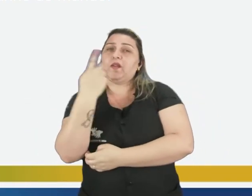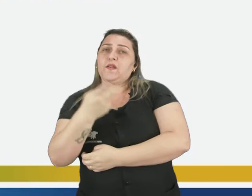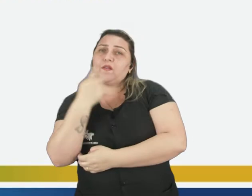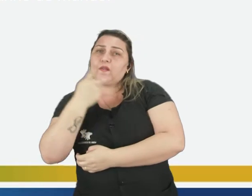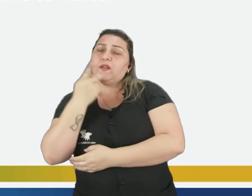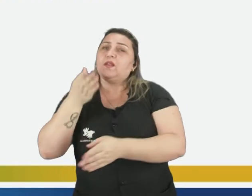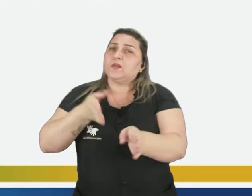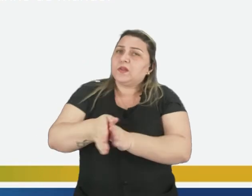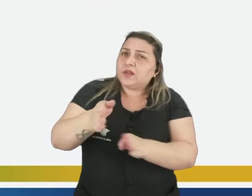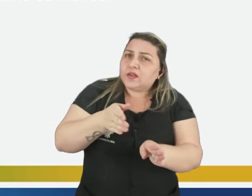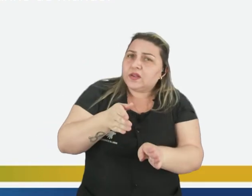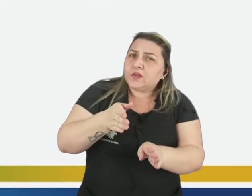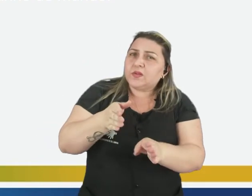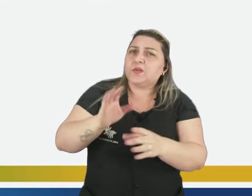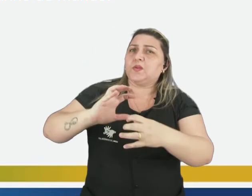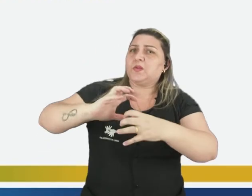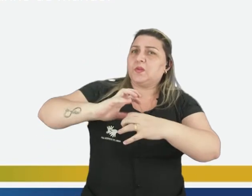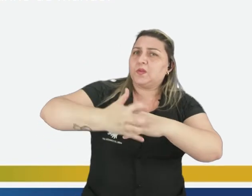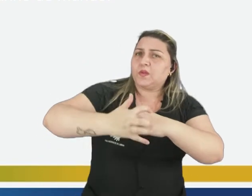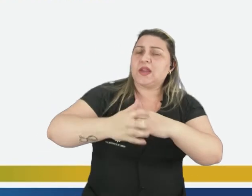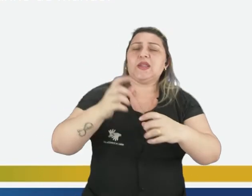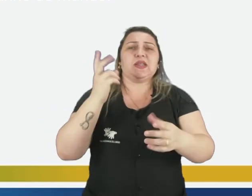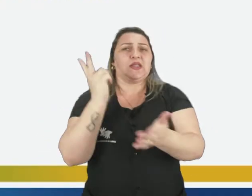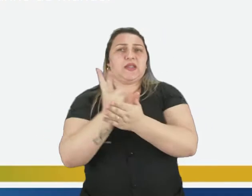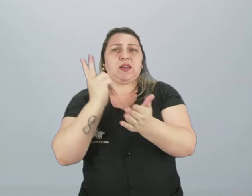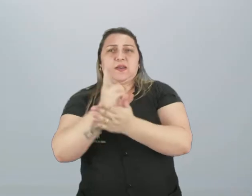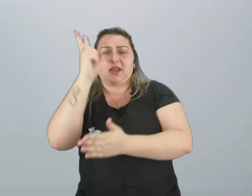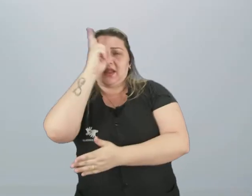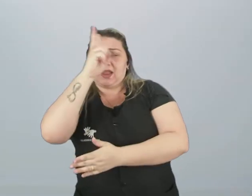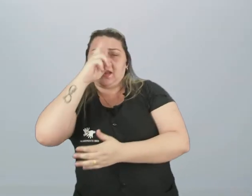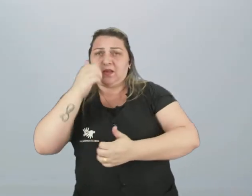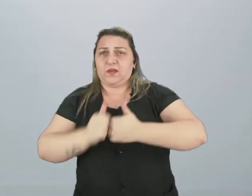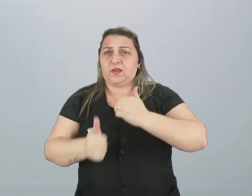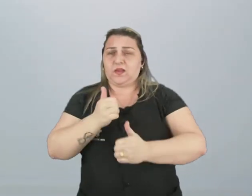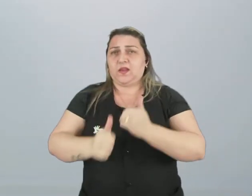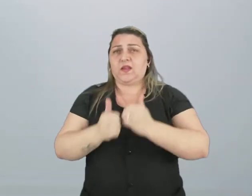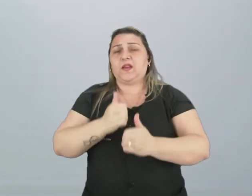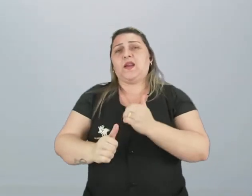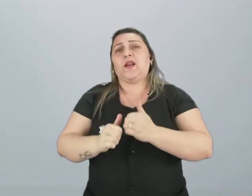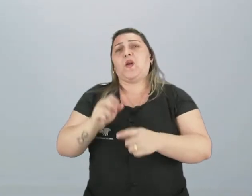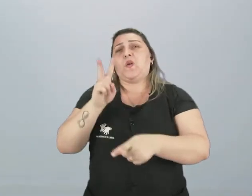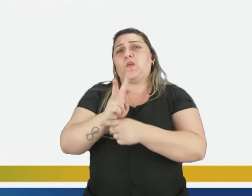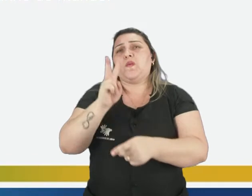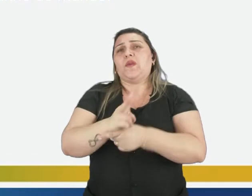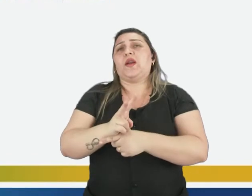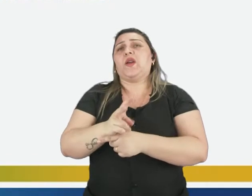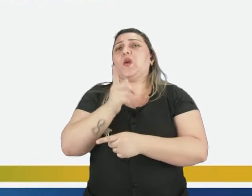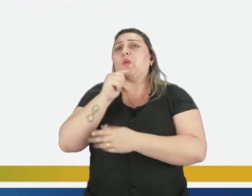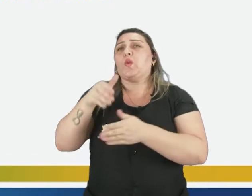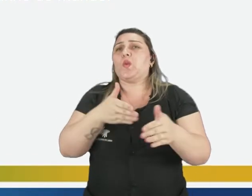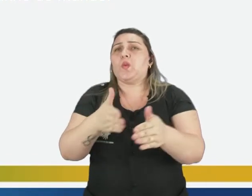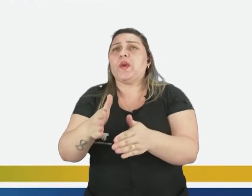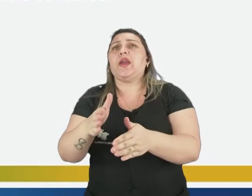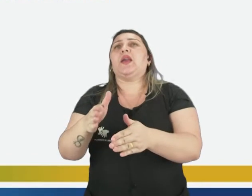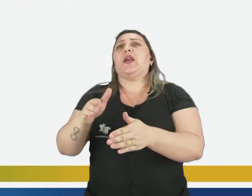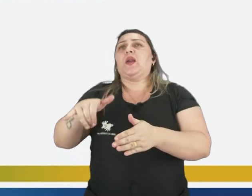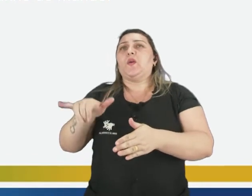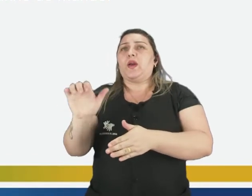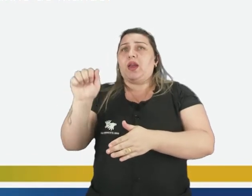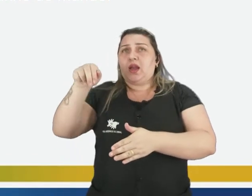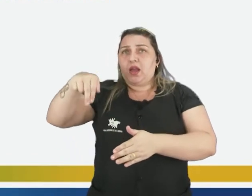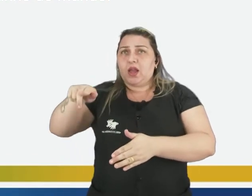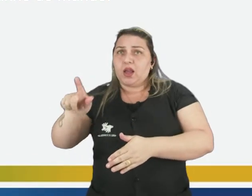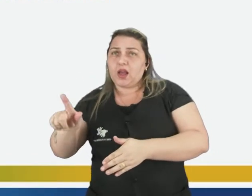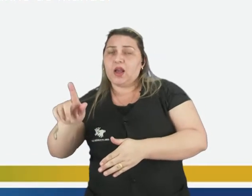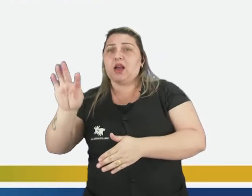dos orientais, a gente sempre lembra de arroz, não é verdade? E ele é cultivado no vale do rio Yangtze. O algodão também sustenta a